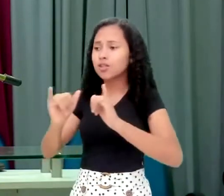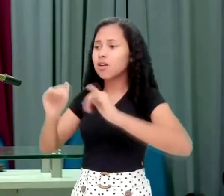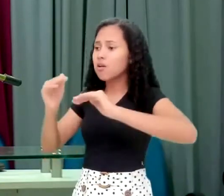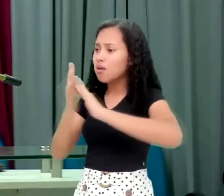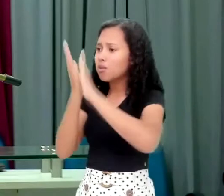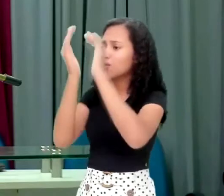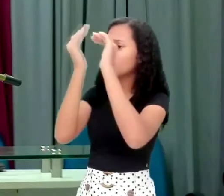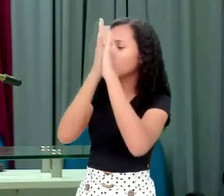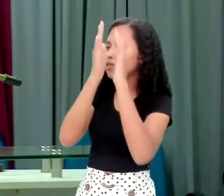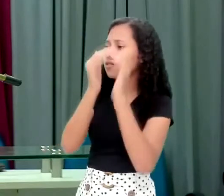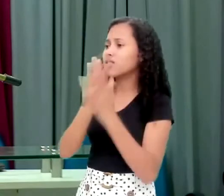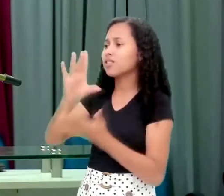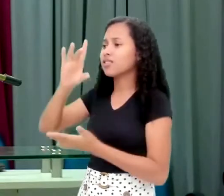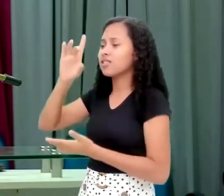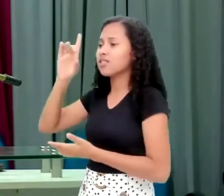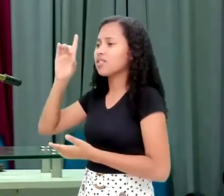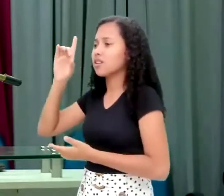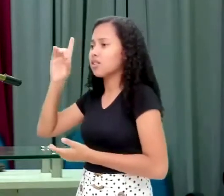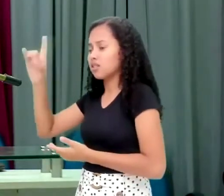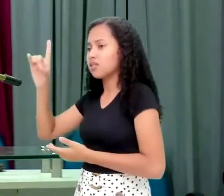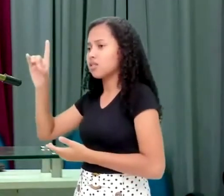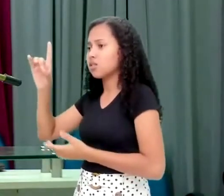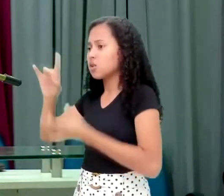que você sujasse a sua mão com sangue.